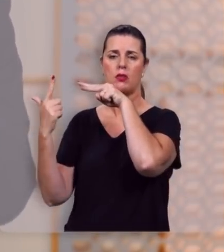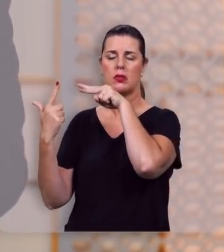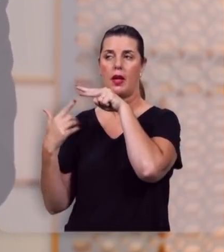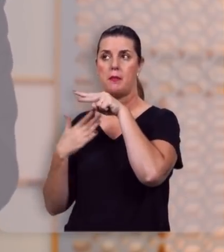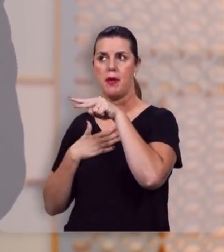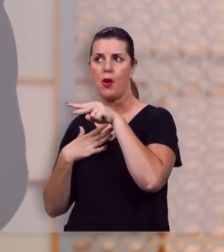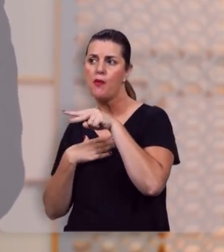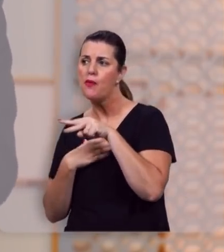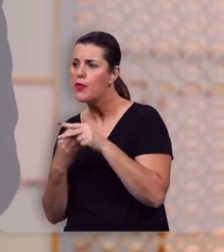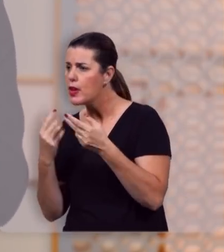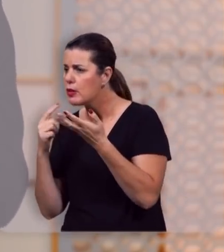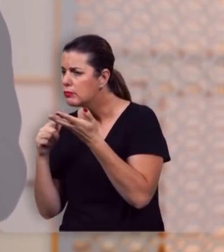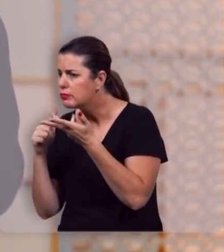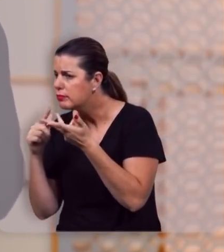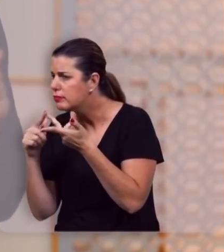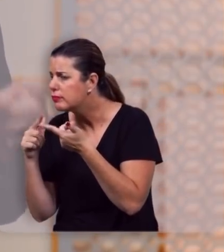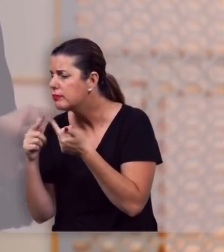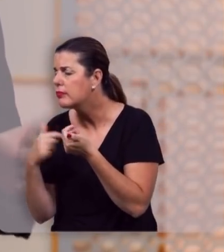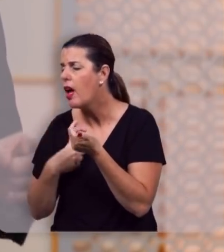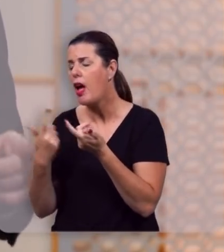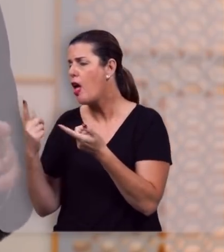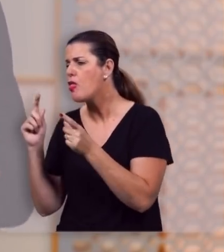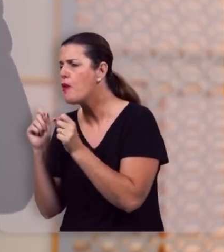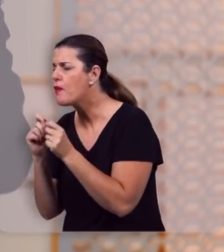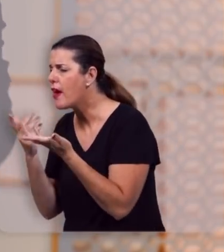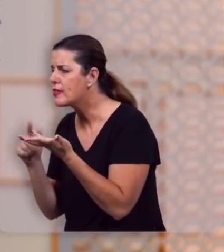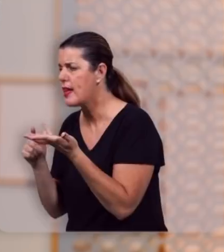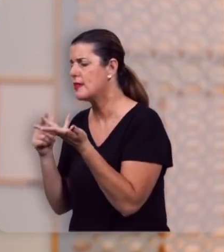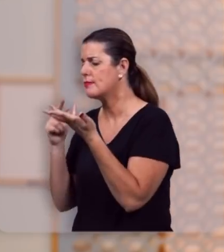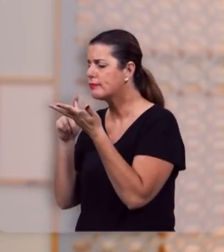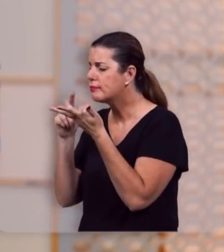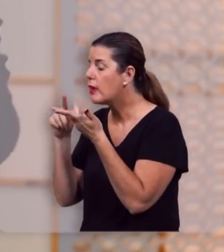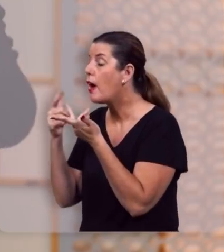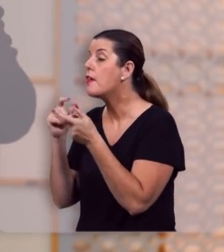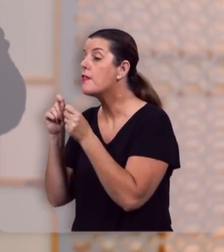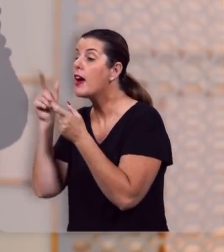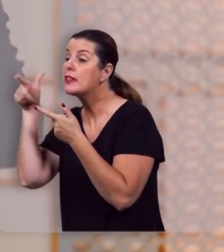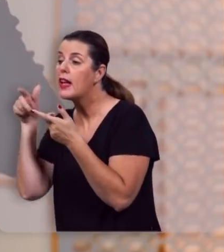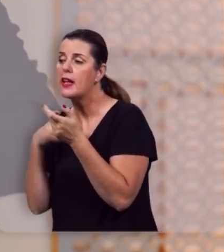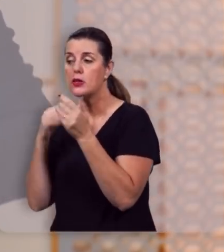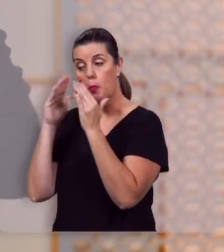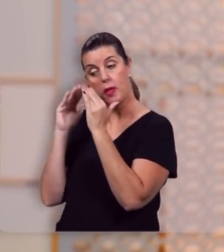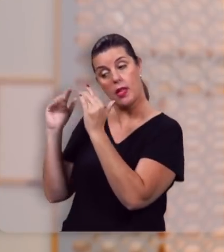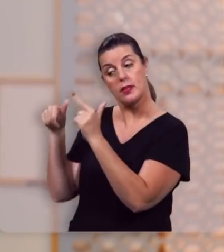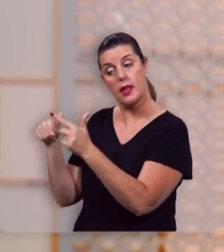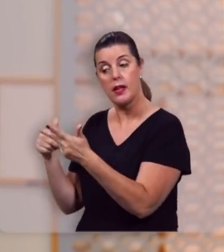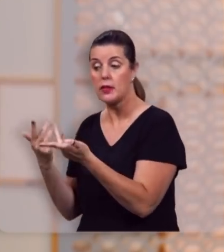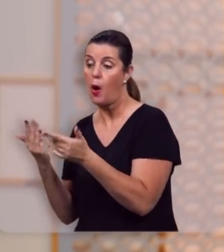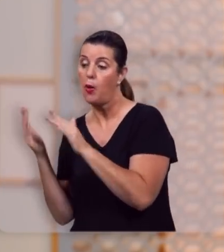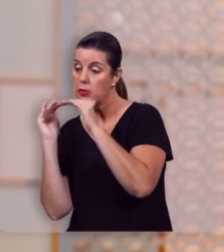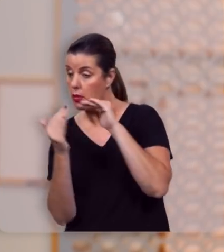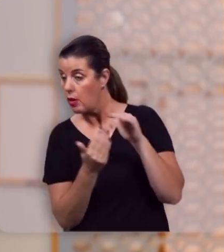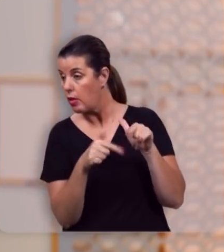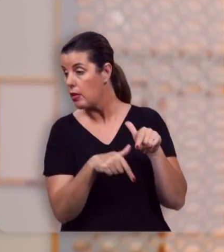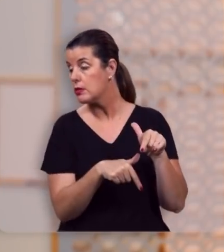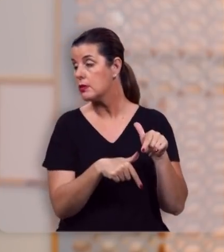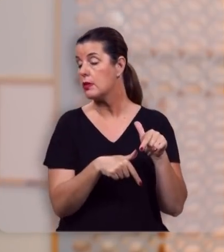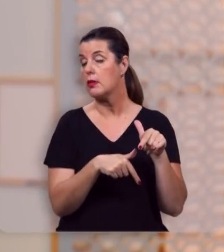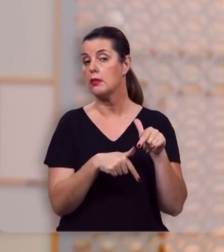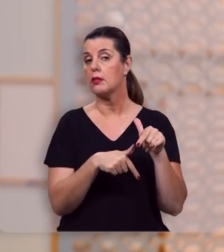meu filho, isso, aquilo outro. Olha, não faça isso, o meu filho faz aquilo outro. Meu filho, siga esse caminho, meu filho, não siga aquele outro